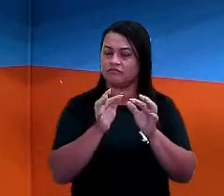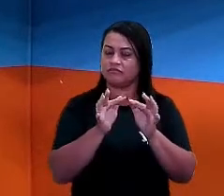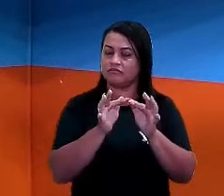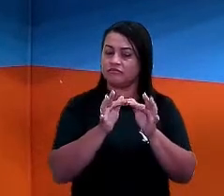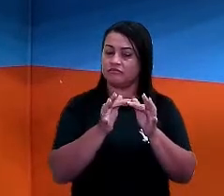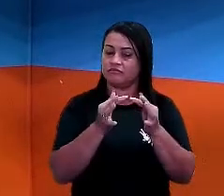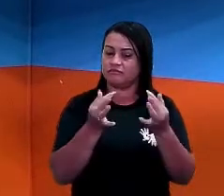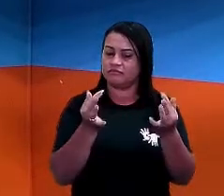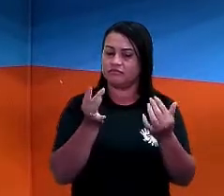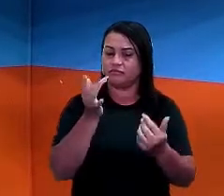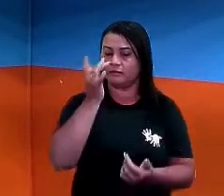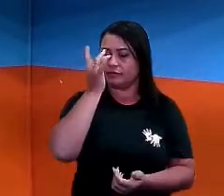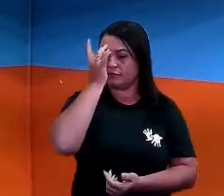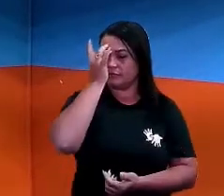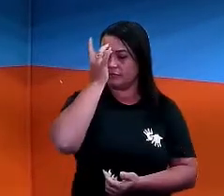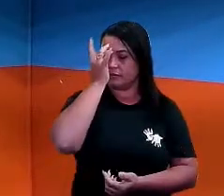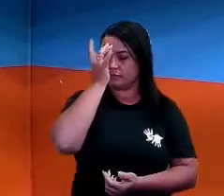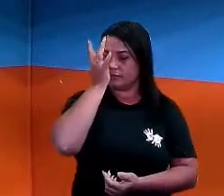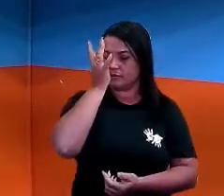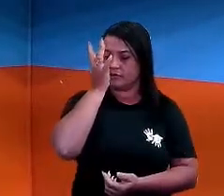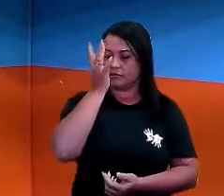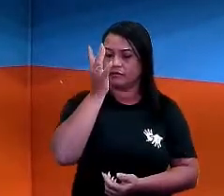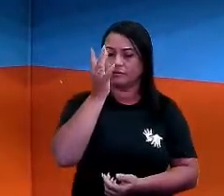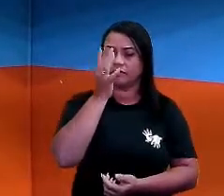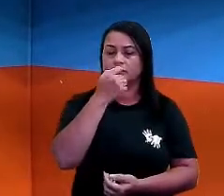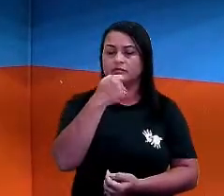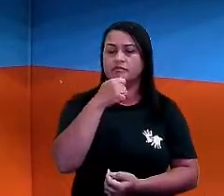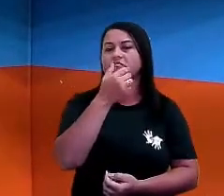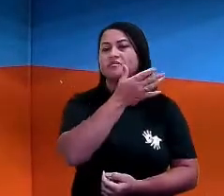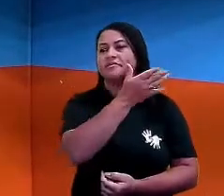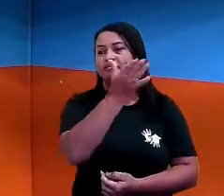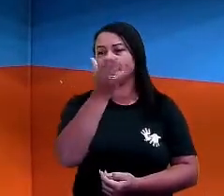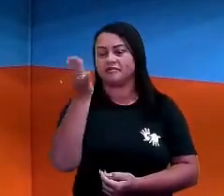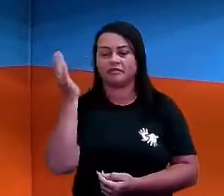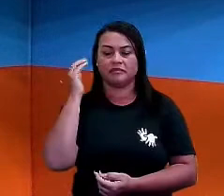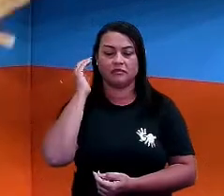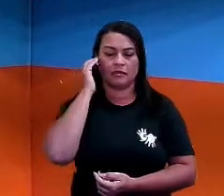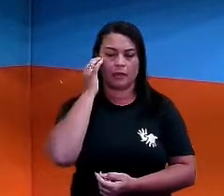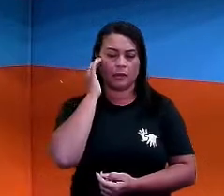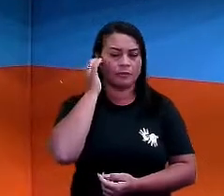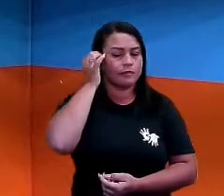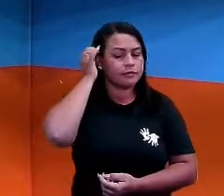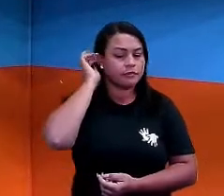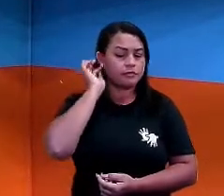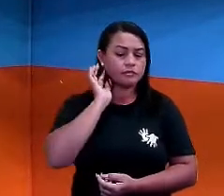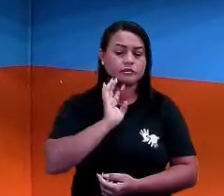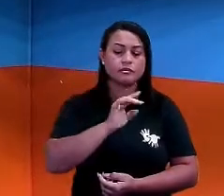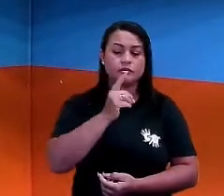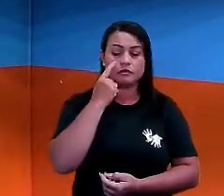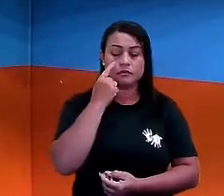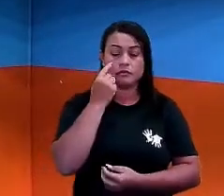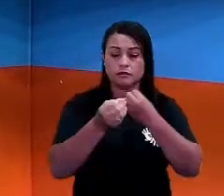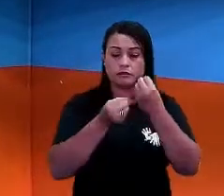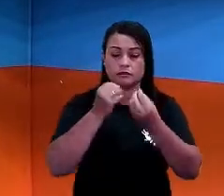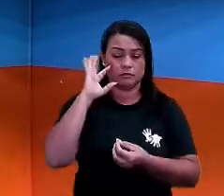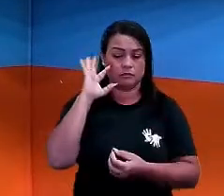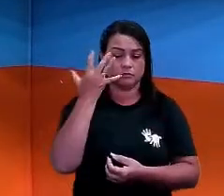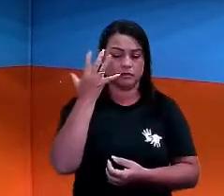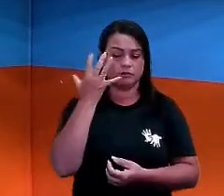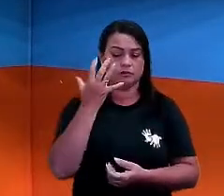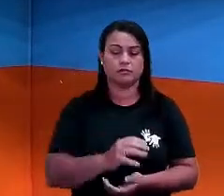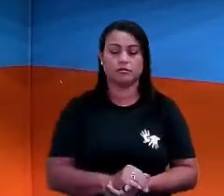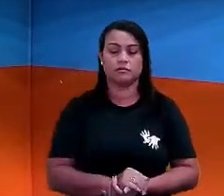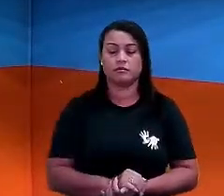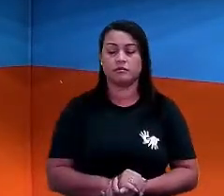simples e mais fácil, sem que a gente tenha que fazer tudo isso aqui, tá? Para a gente poder resolver. Então, eu